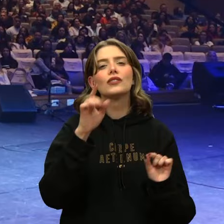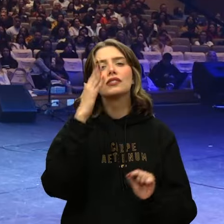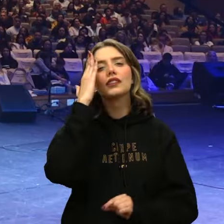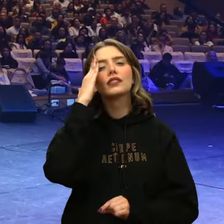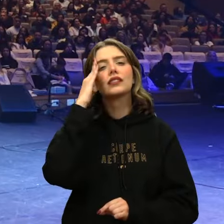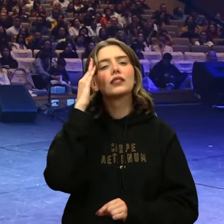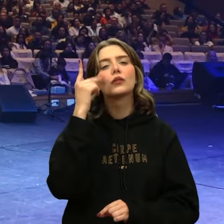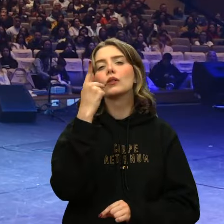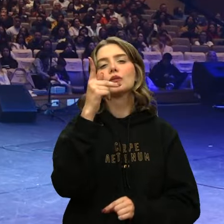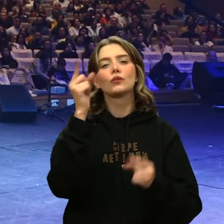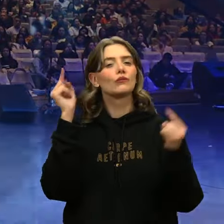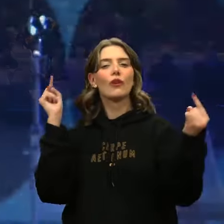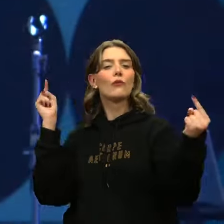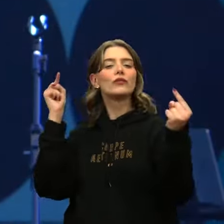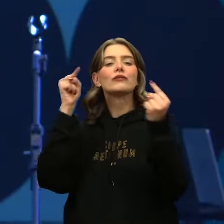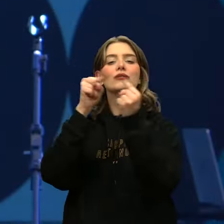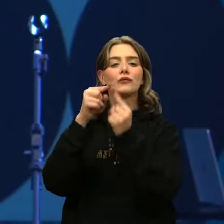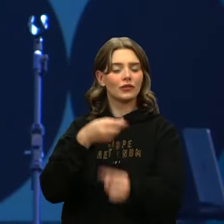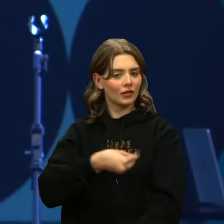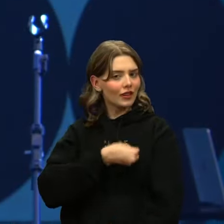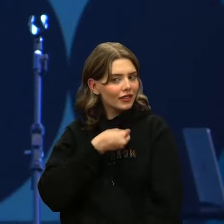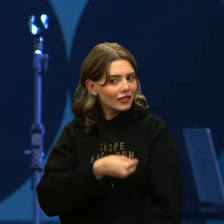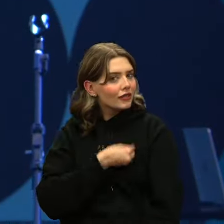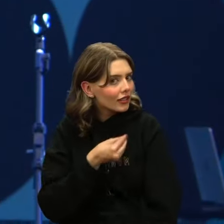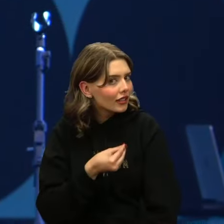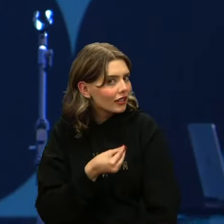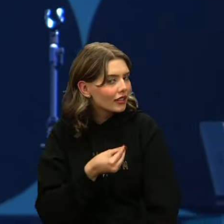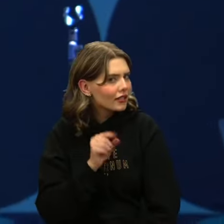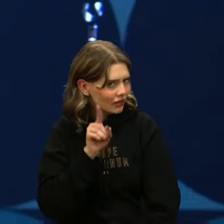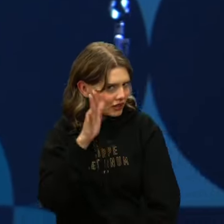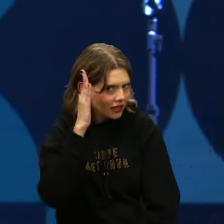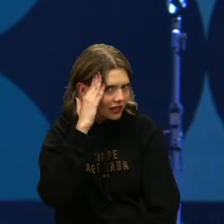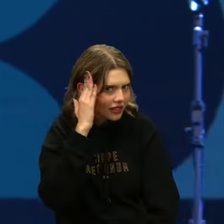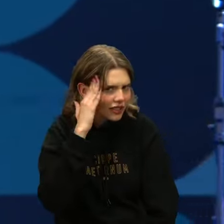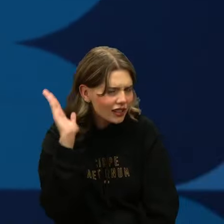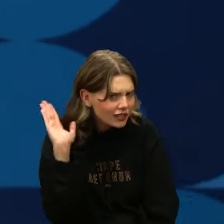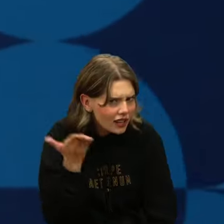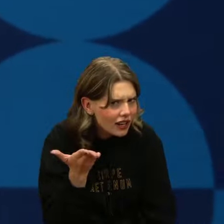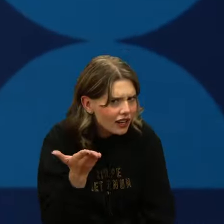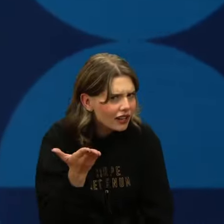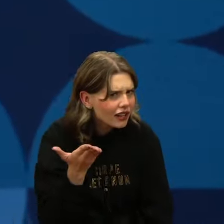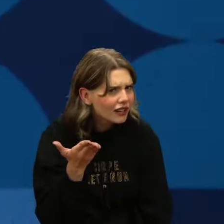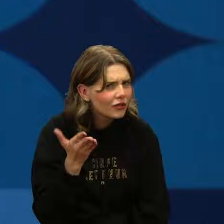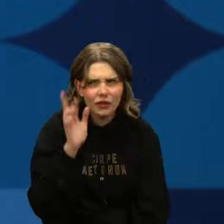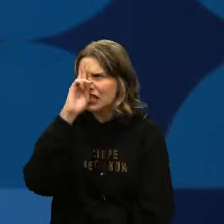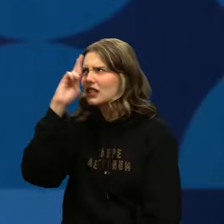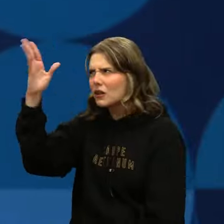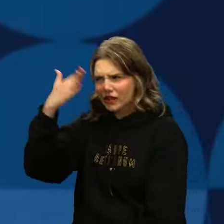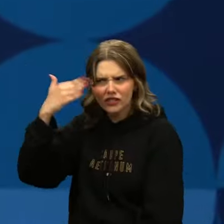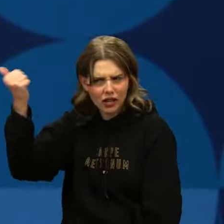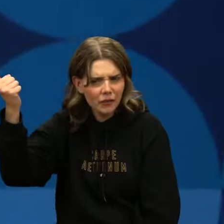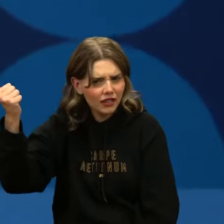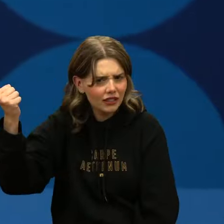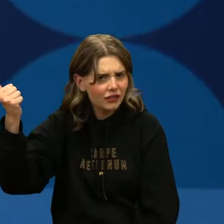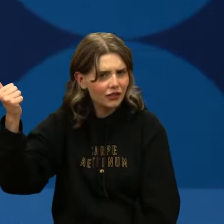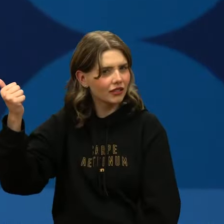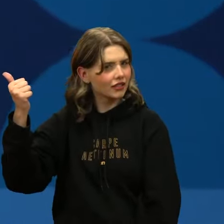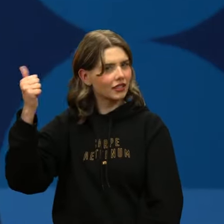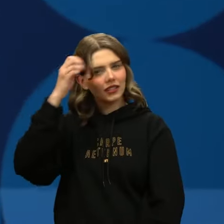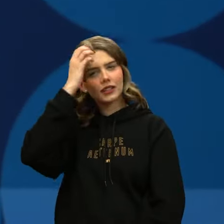missão? Você já entendeu o seu propósito? Você já entendeu aquilo que o Senhor te chamou para fazer? Porque as